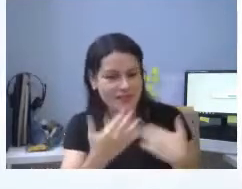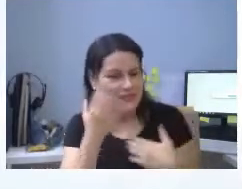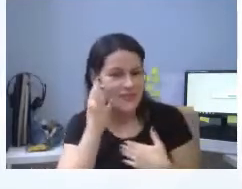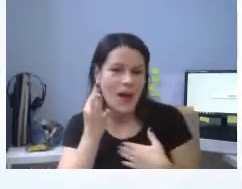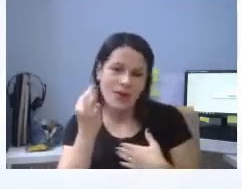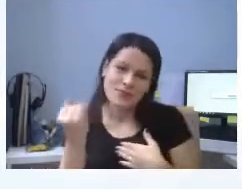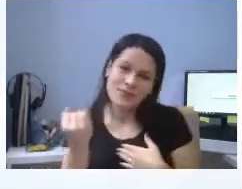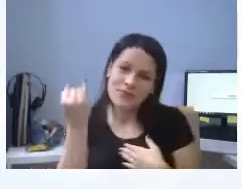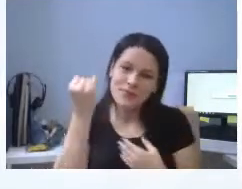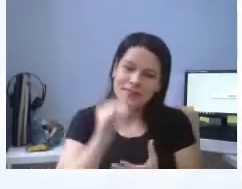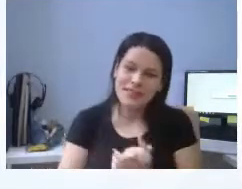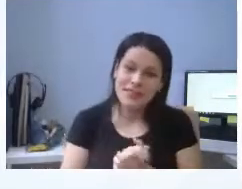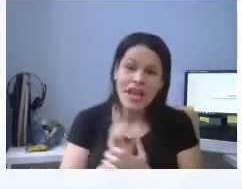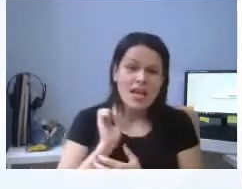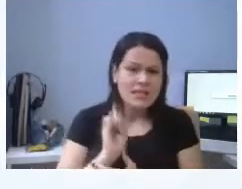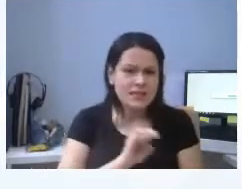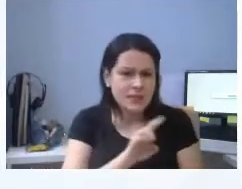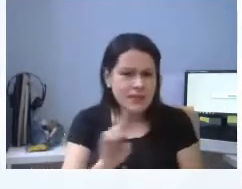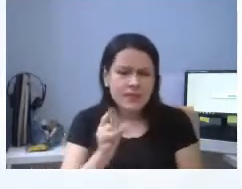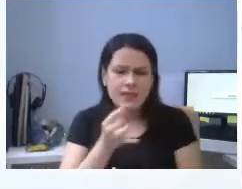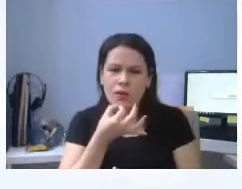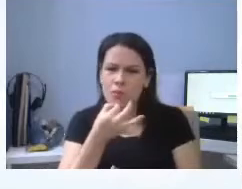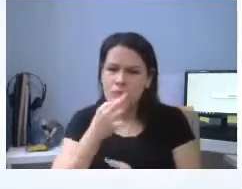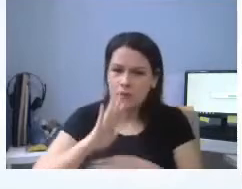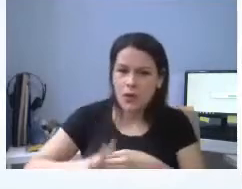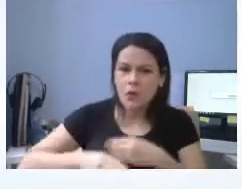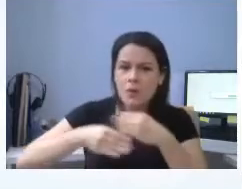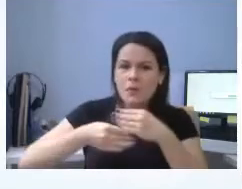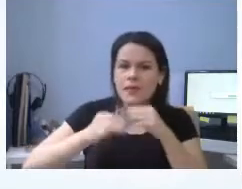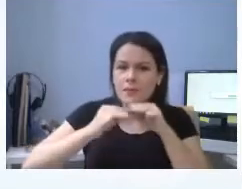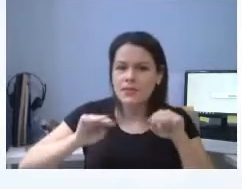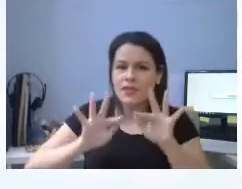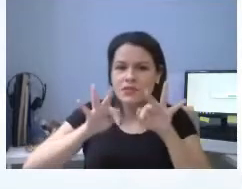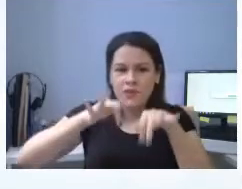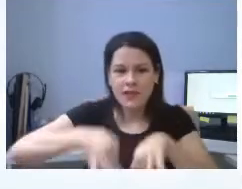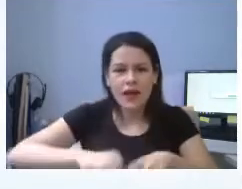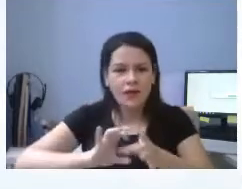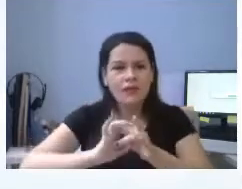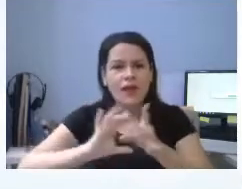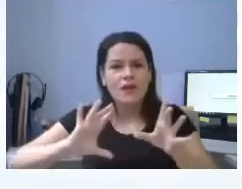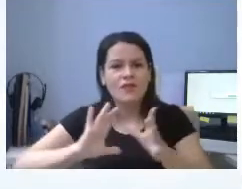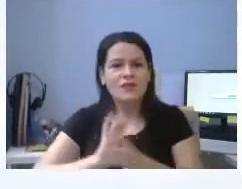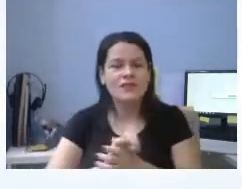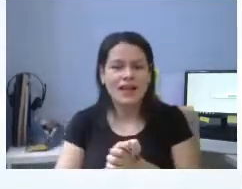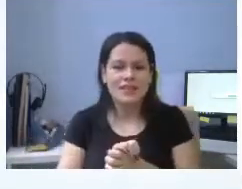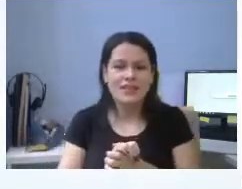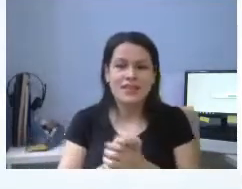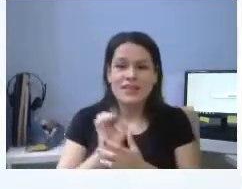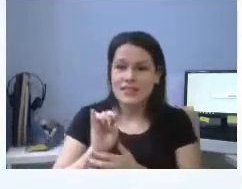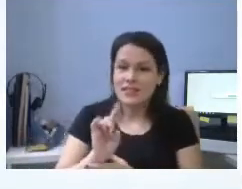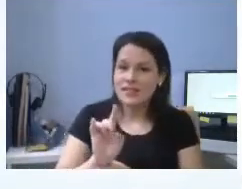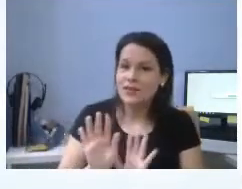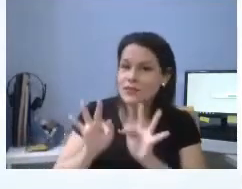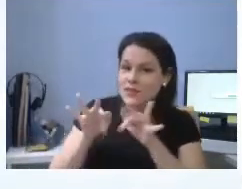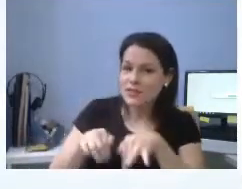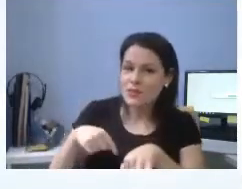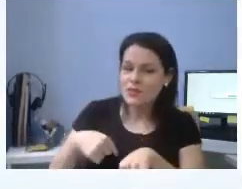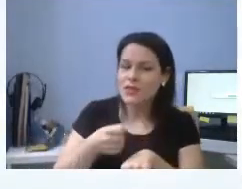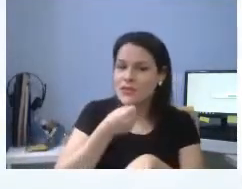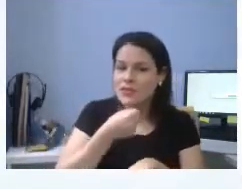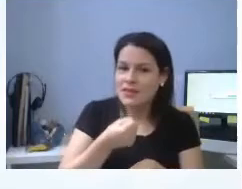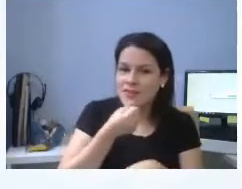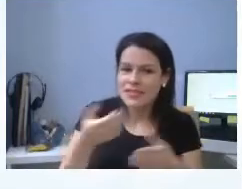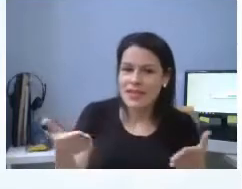importante. Se alguns dos senhores quiserem encerrar com alguma mensagem, fiquem à vontade, senão encerraremos o bloco, é